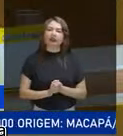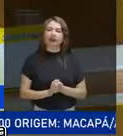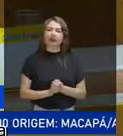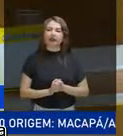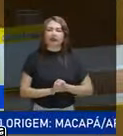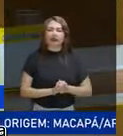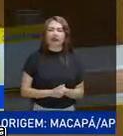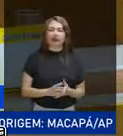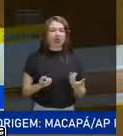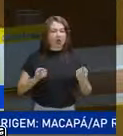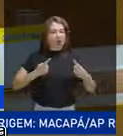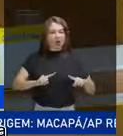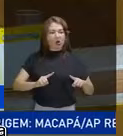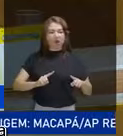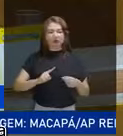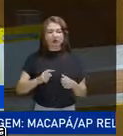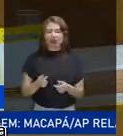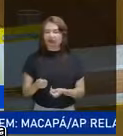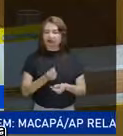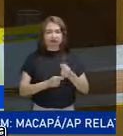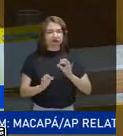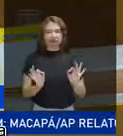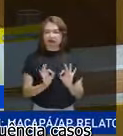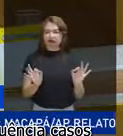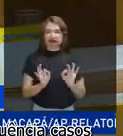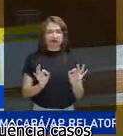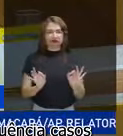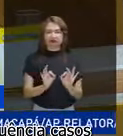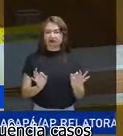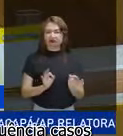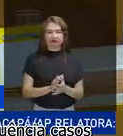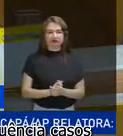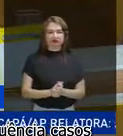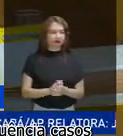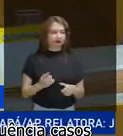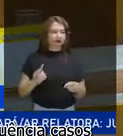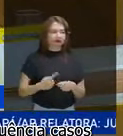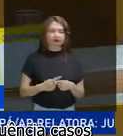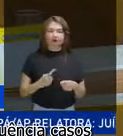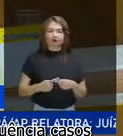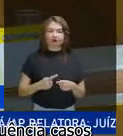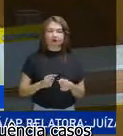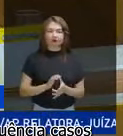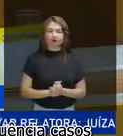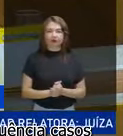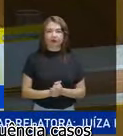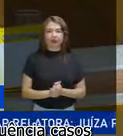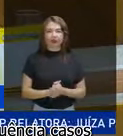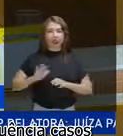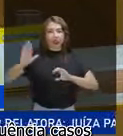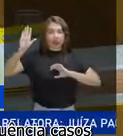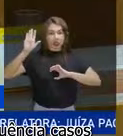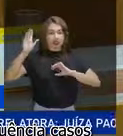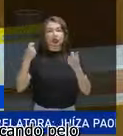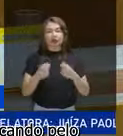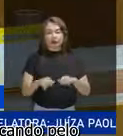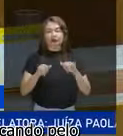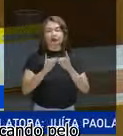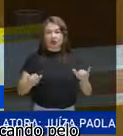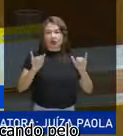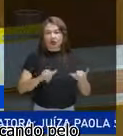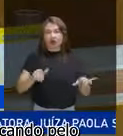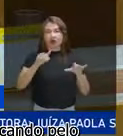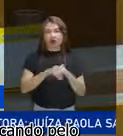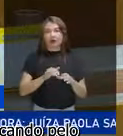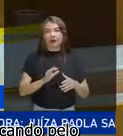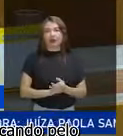afeta o princípio da economicidade. Eu cito, por exemplo, aqui, com muita frequência, casos de candidaturas que precisam fazer campanha